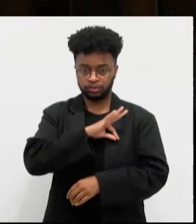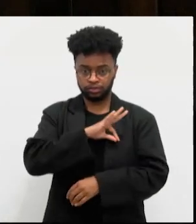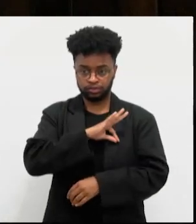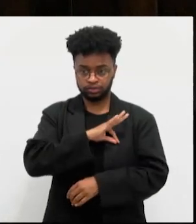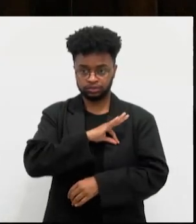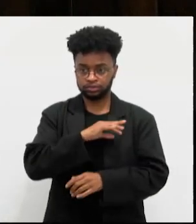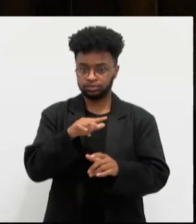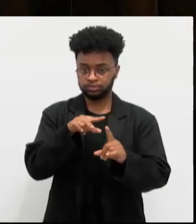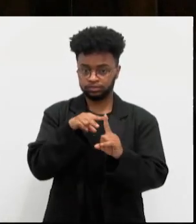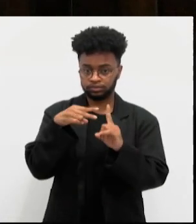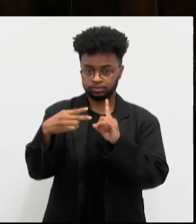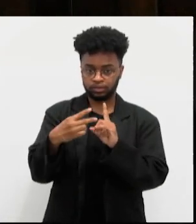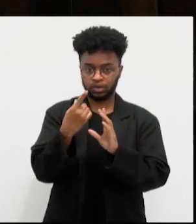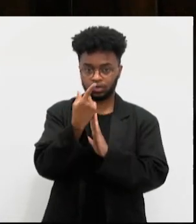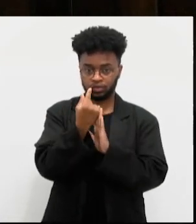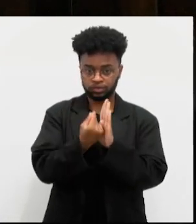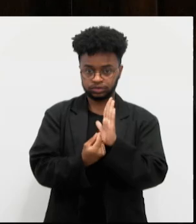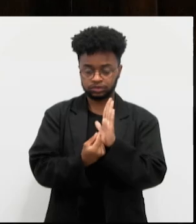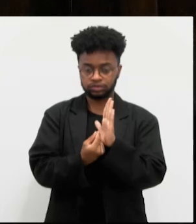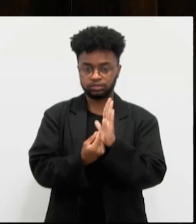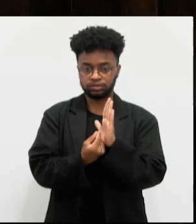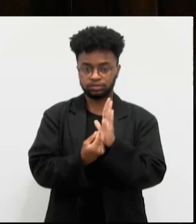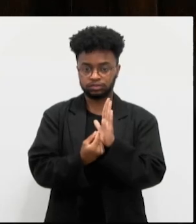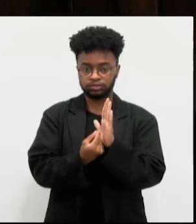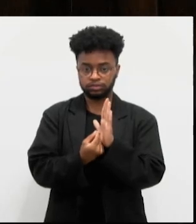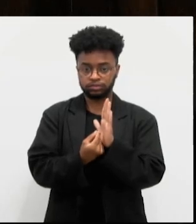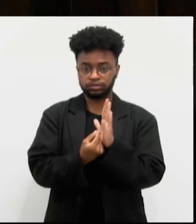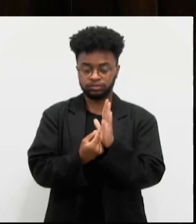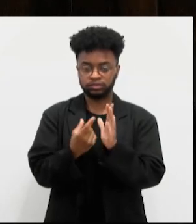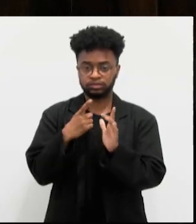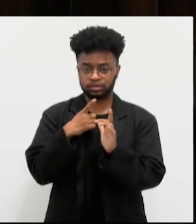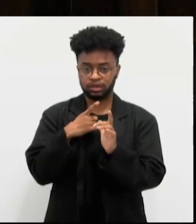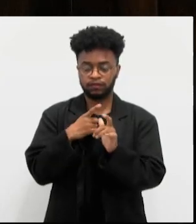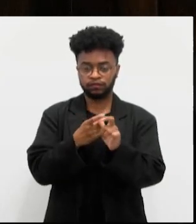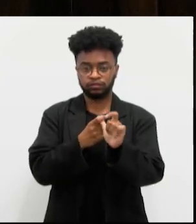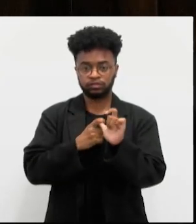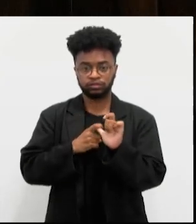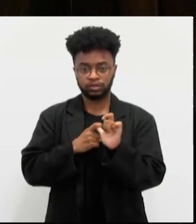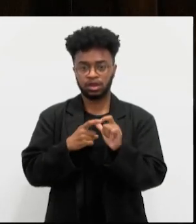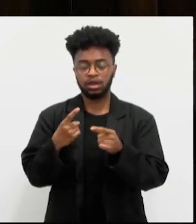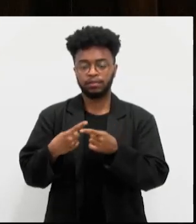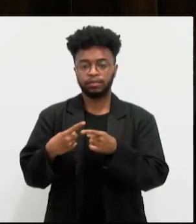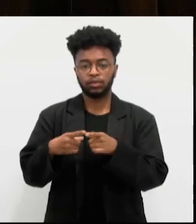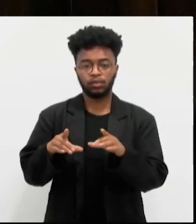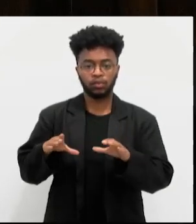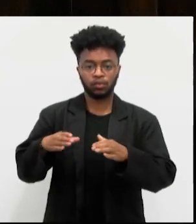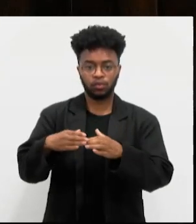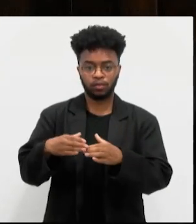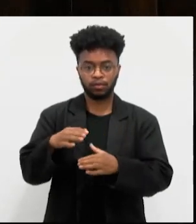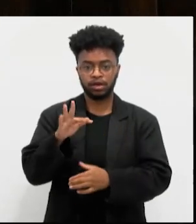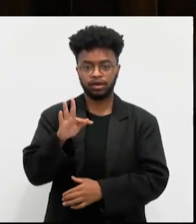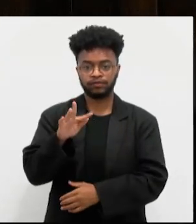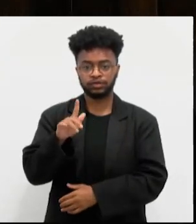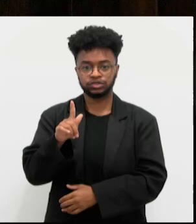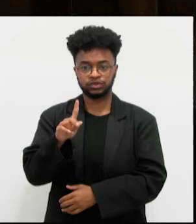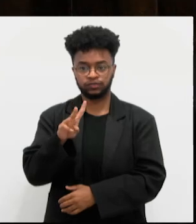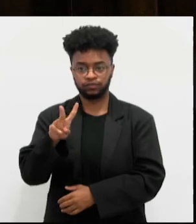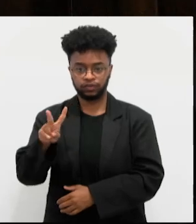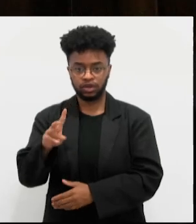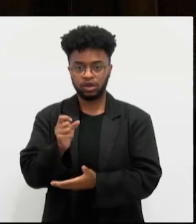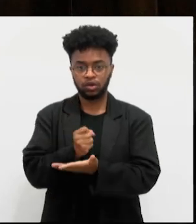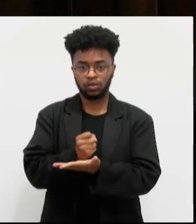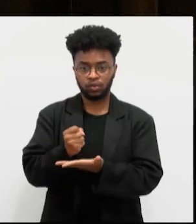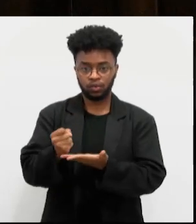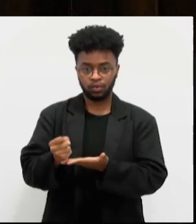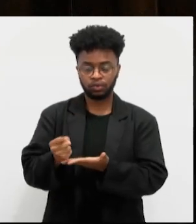de vista orçamentário, foi deficitário. A banca da Fundação Getúlio Vargas foi contratada sob